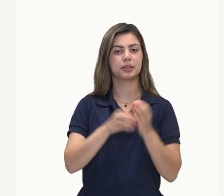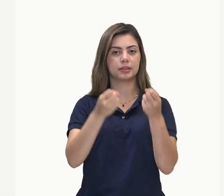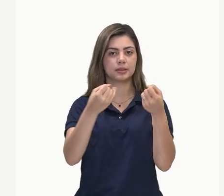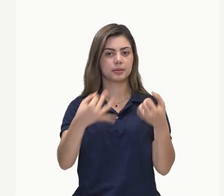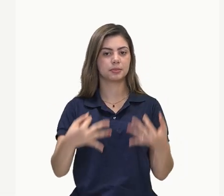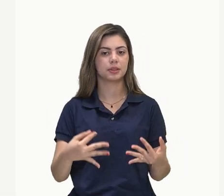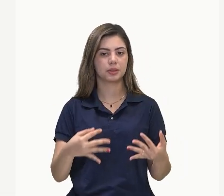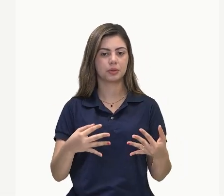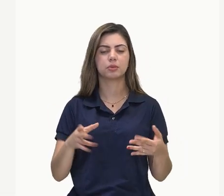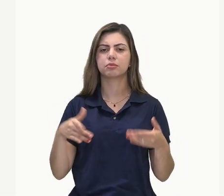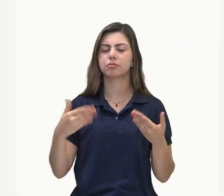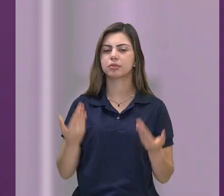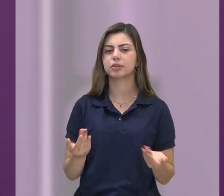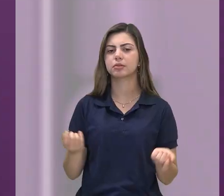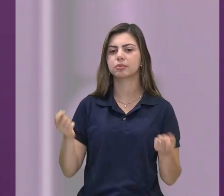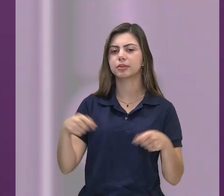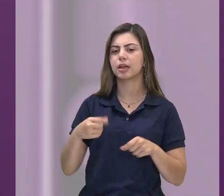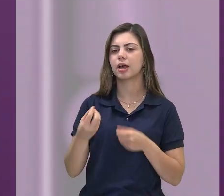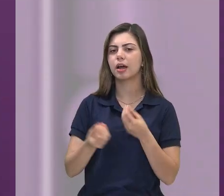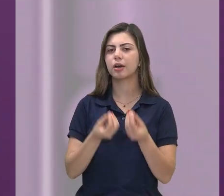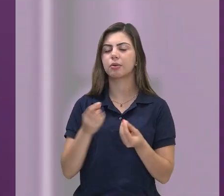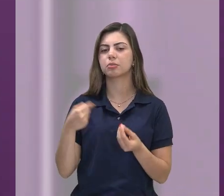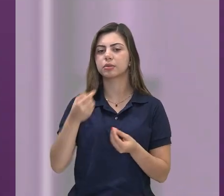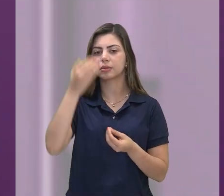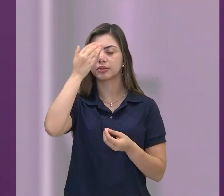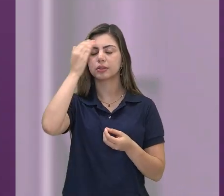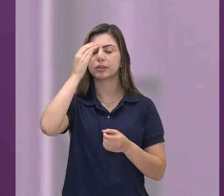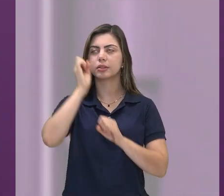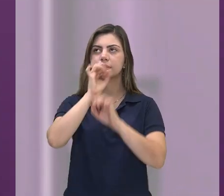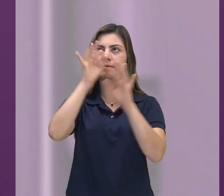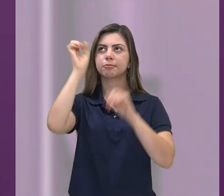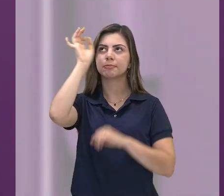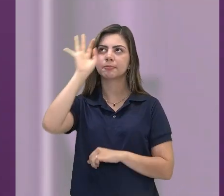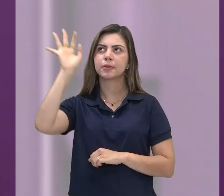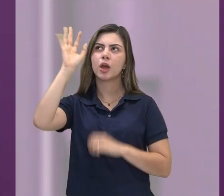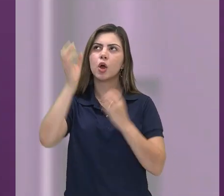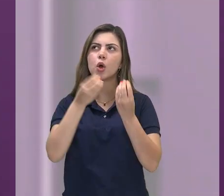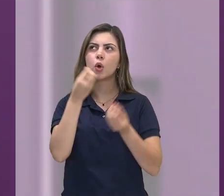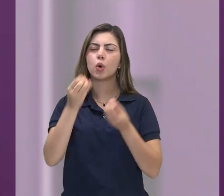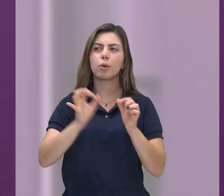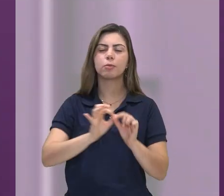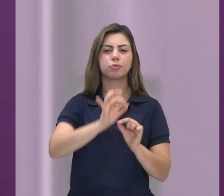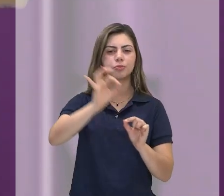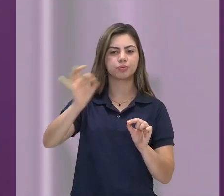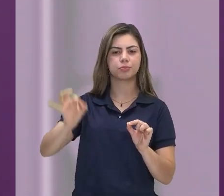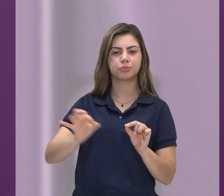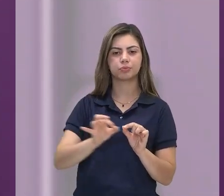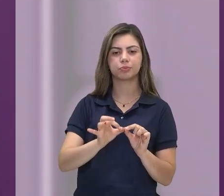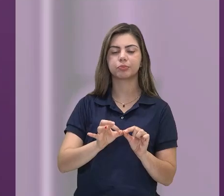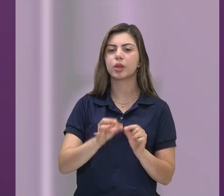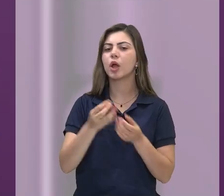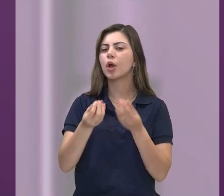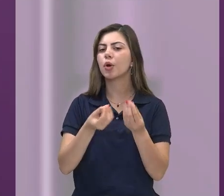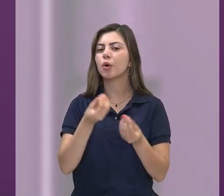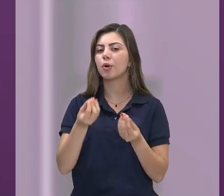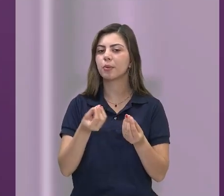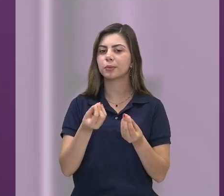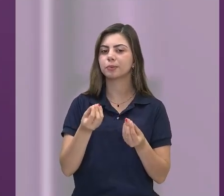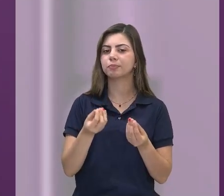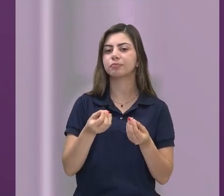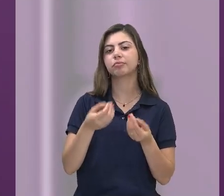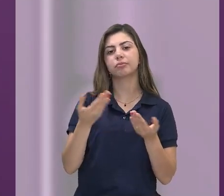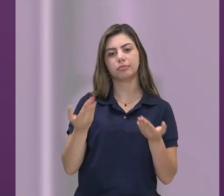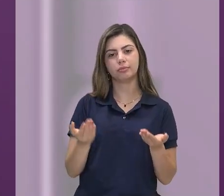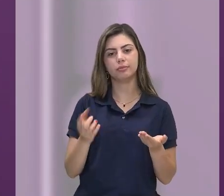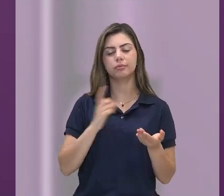tanto surreal para que nós possamos aí imaginar o que é essa figura. Então, a circunferência nada mais é do conjunto